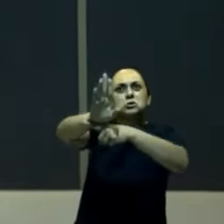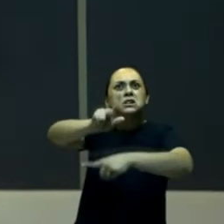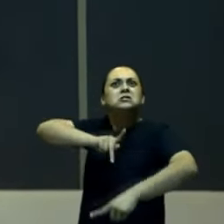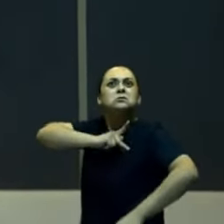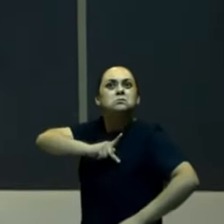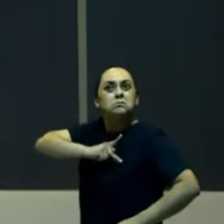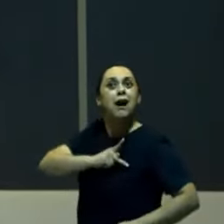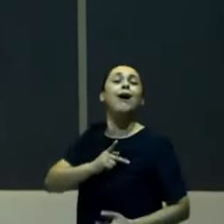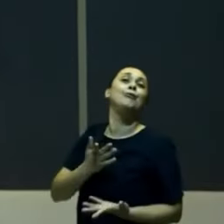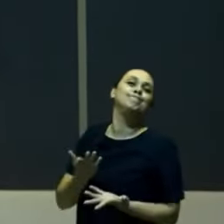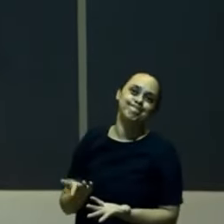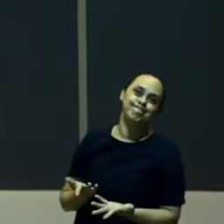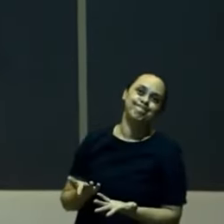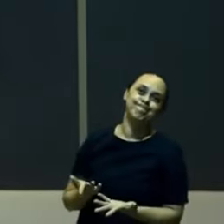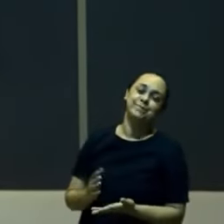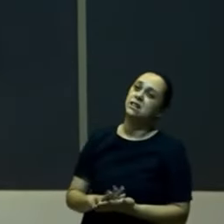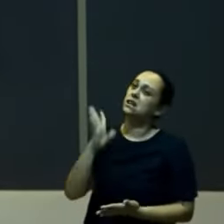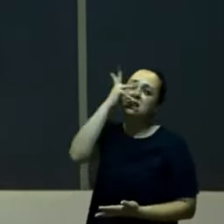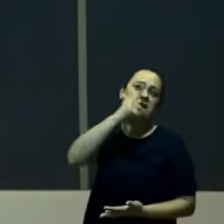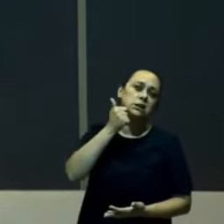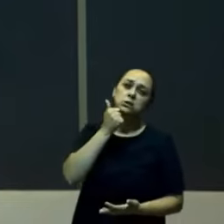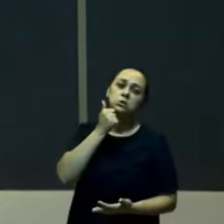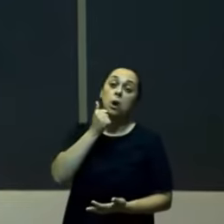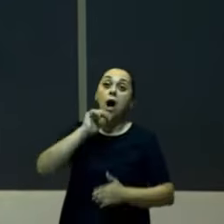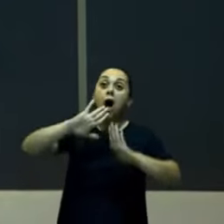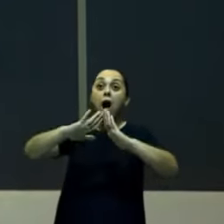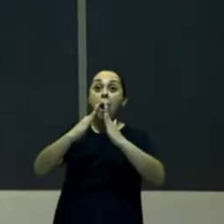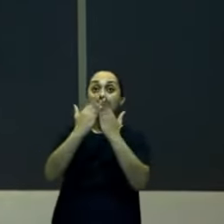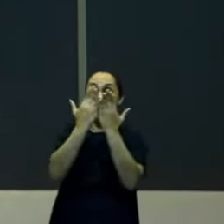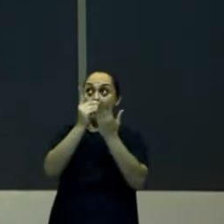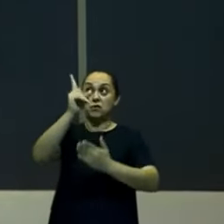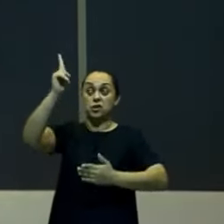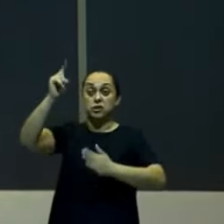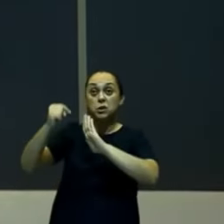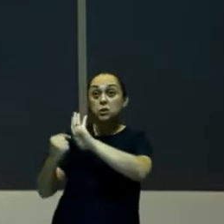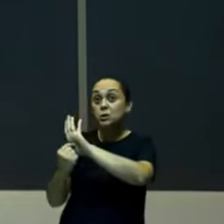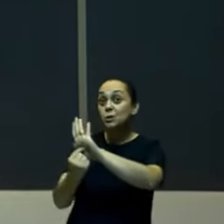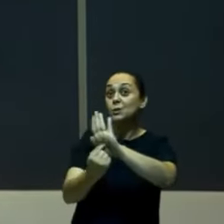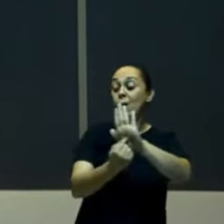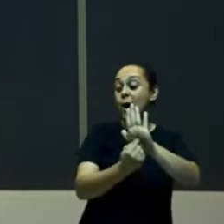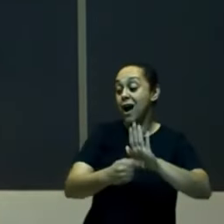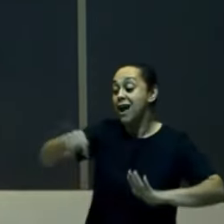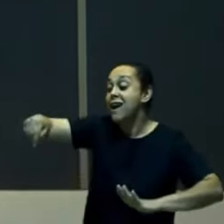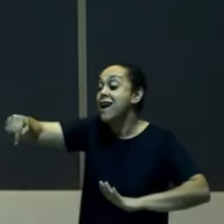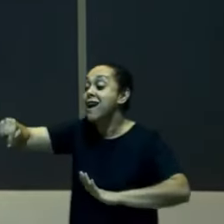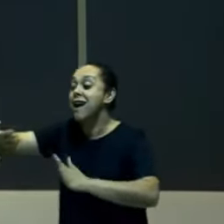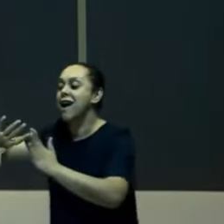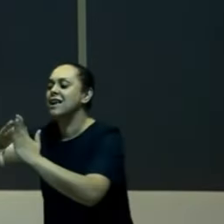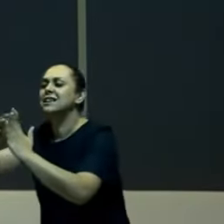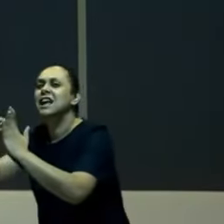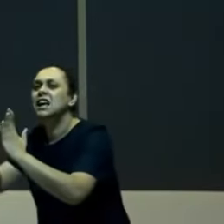Entendemos, e a Bíblia nos mostra, que aquela igreja foi fundada no ano 49 depois de Cristo. A carta que Paulo